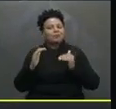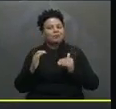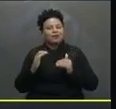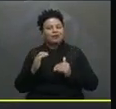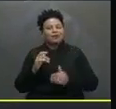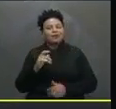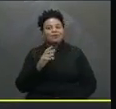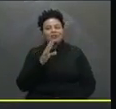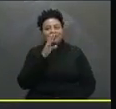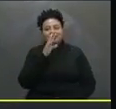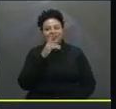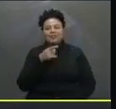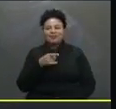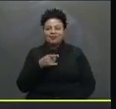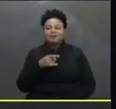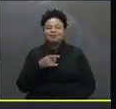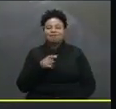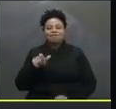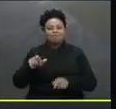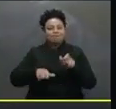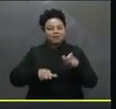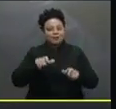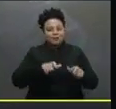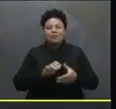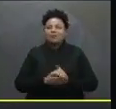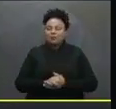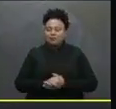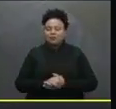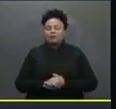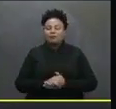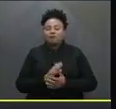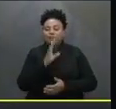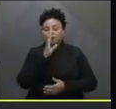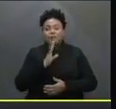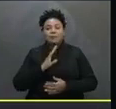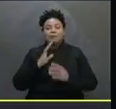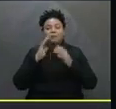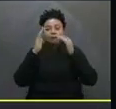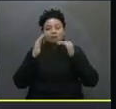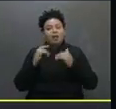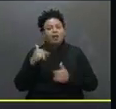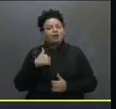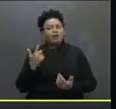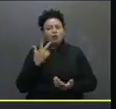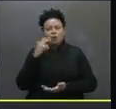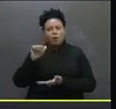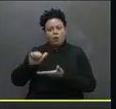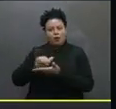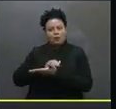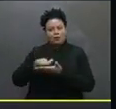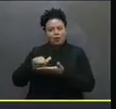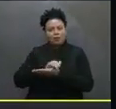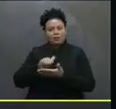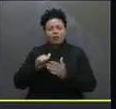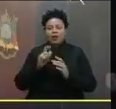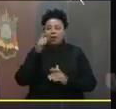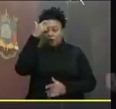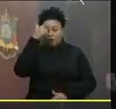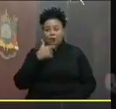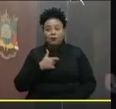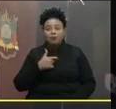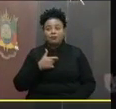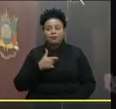que é admirável das pessoas. E eu não estou falando hoje como atleta, sino falo como